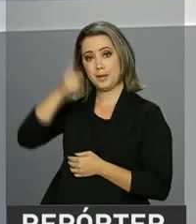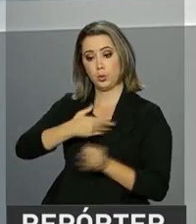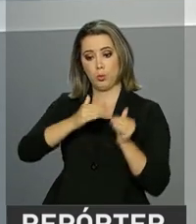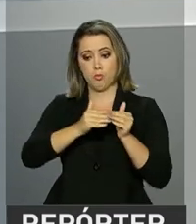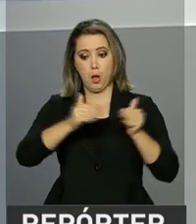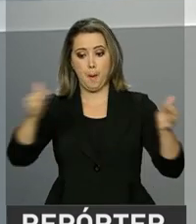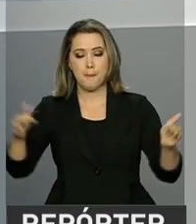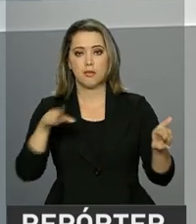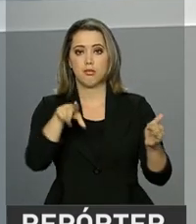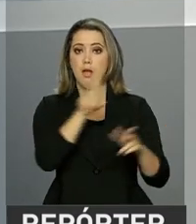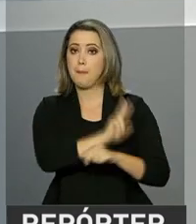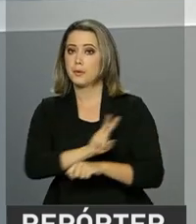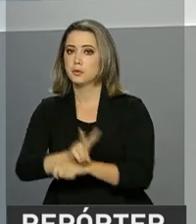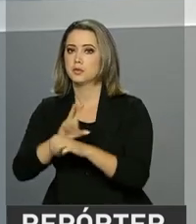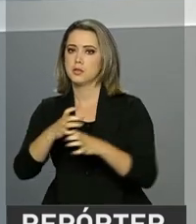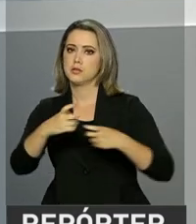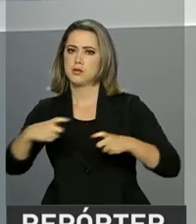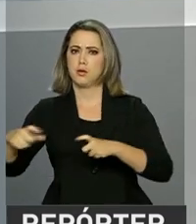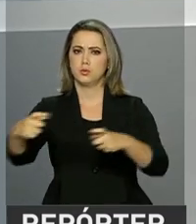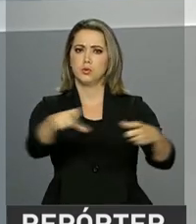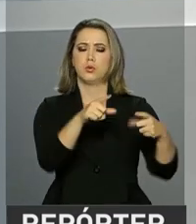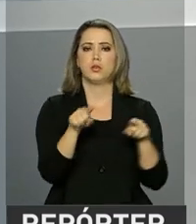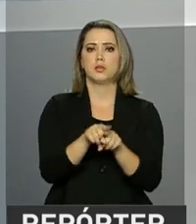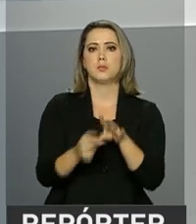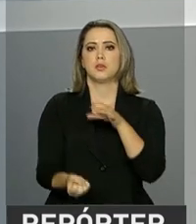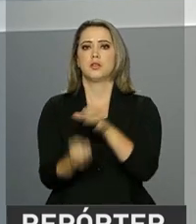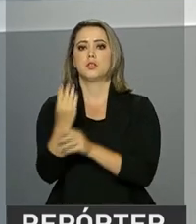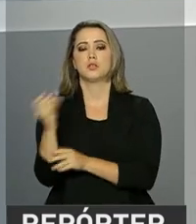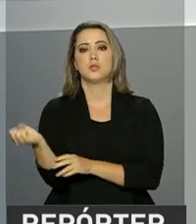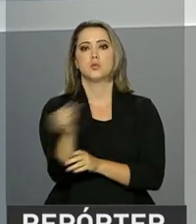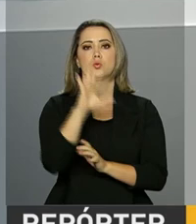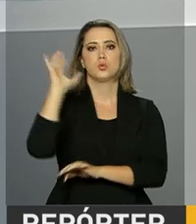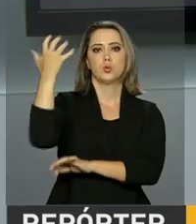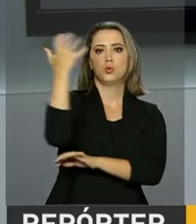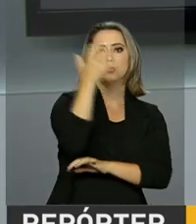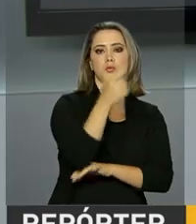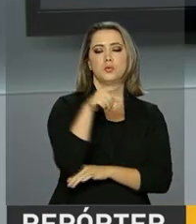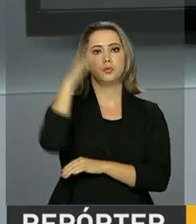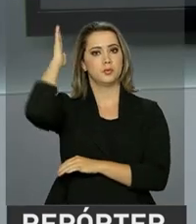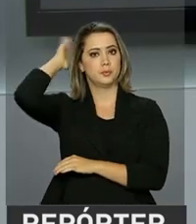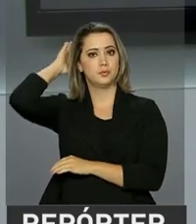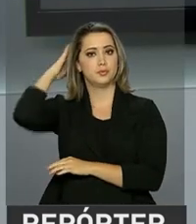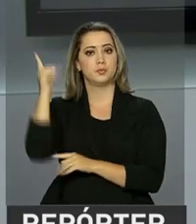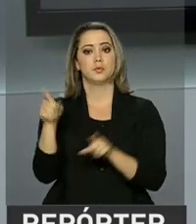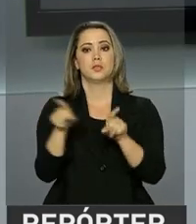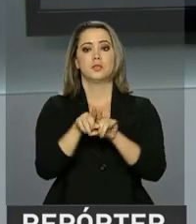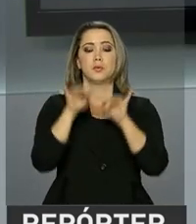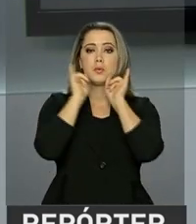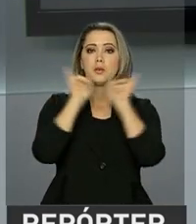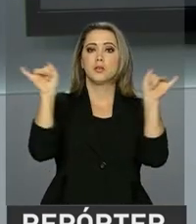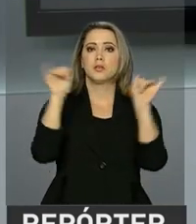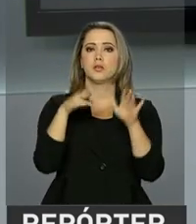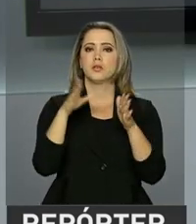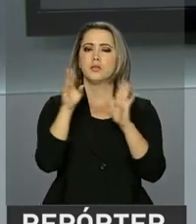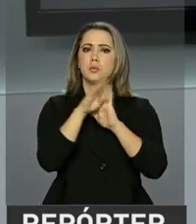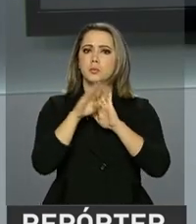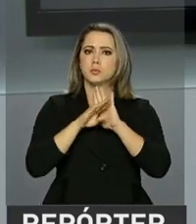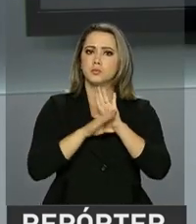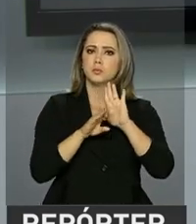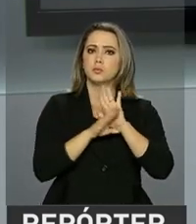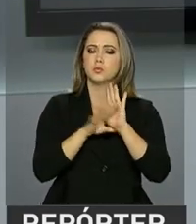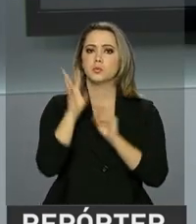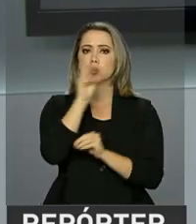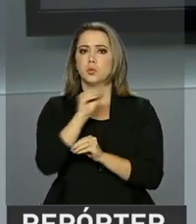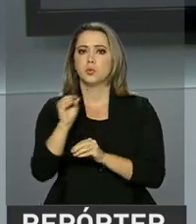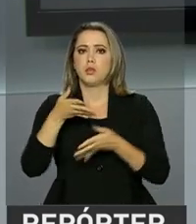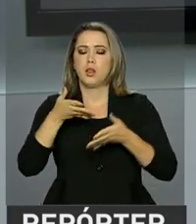preservação e também a criação de um novo Parque Nacional no Pará e foi lançado também um programa para preservação das